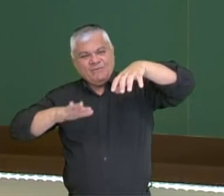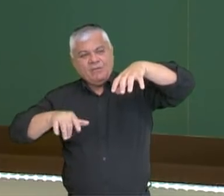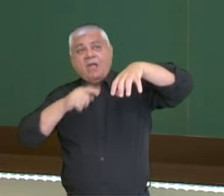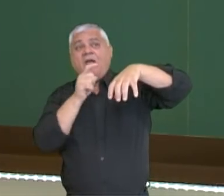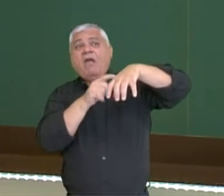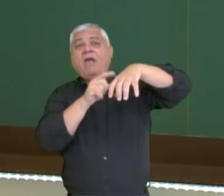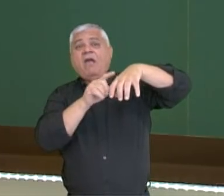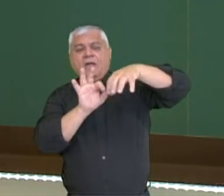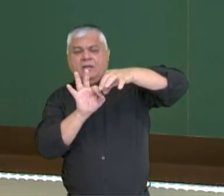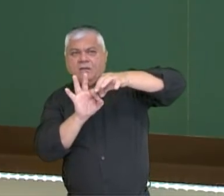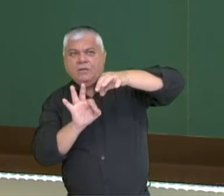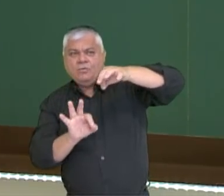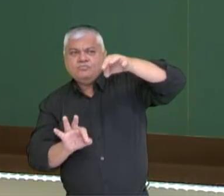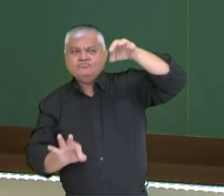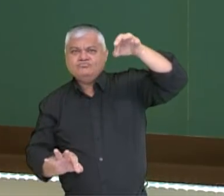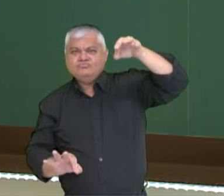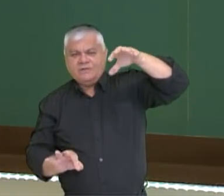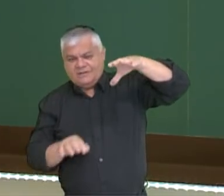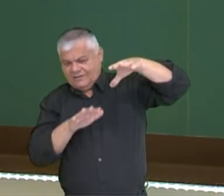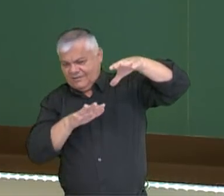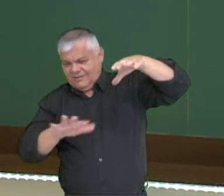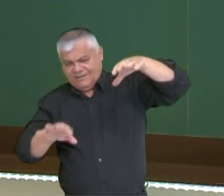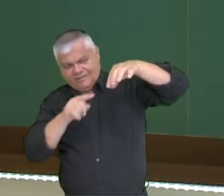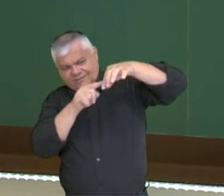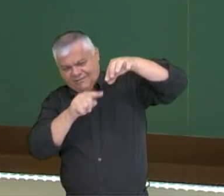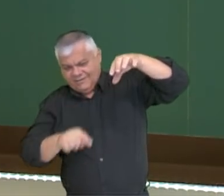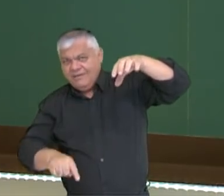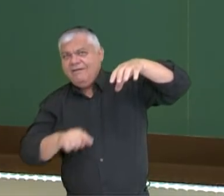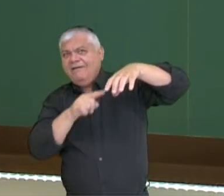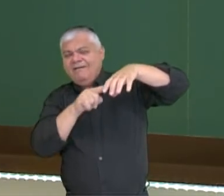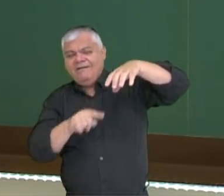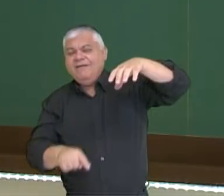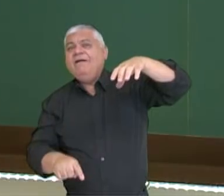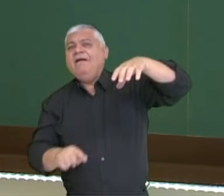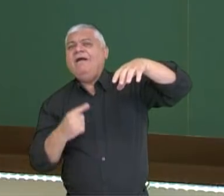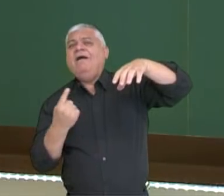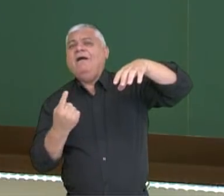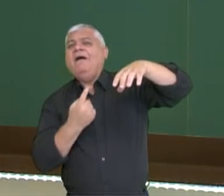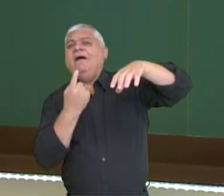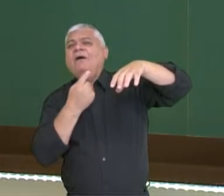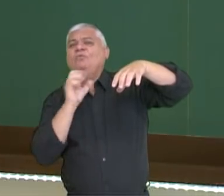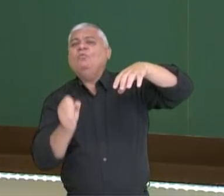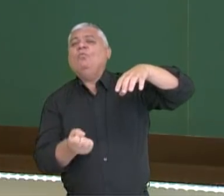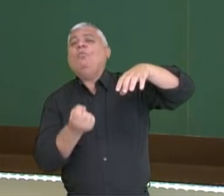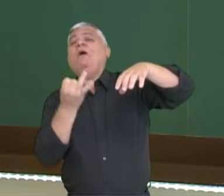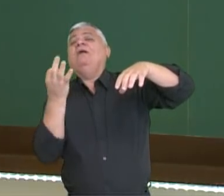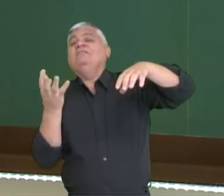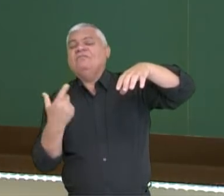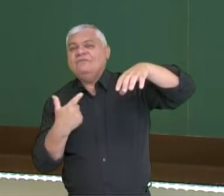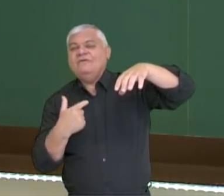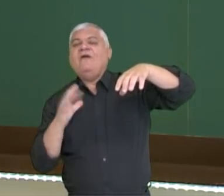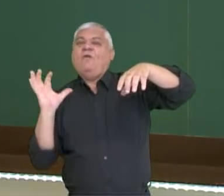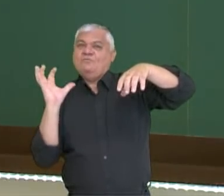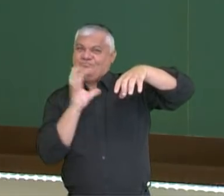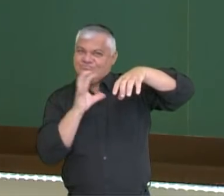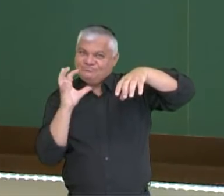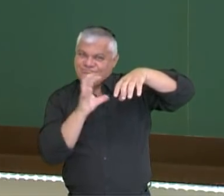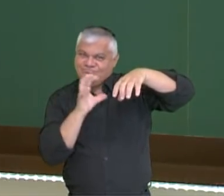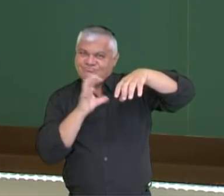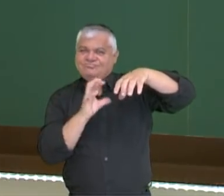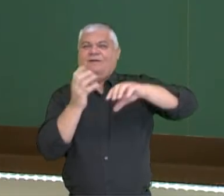quanto este lugar está de altitude, né? Qual é a elevação? E isso vai influenciar